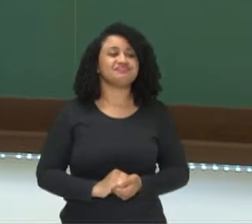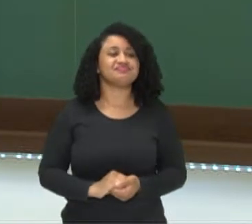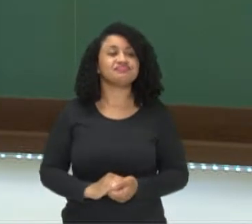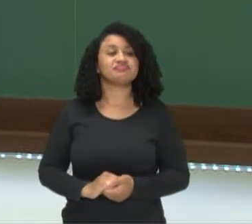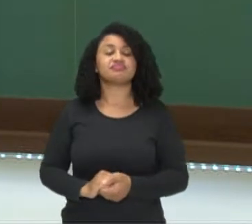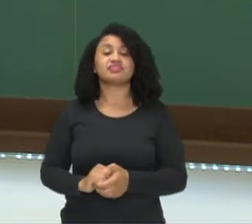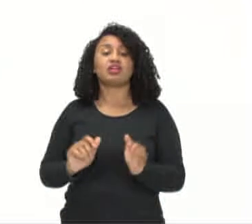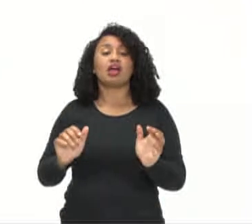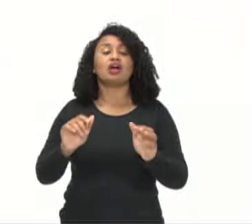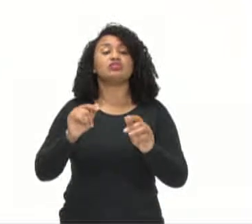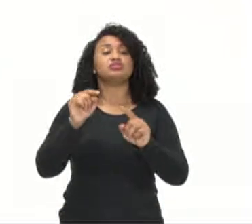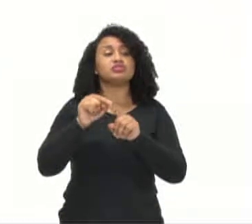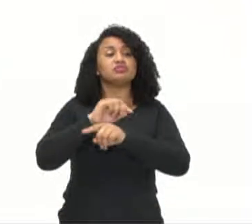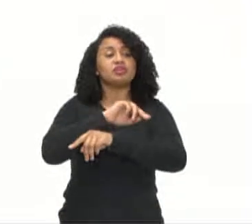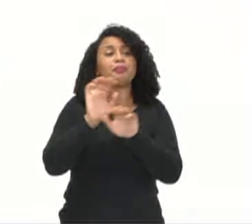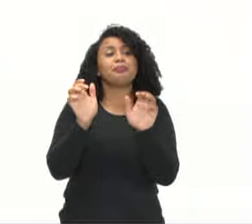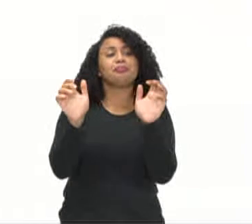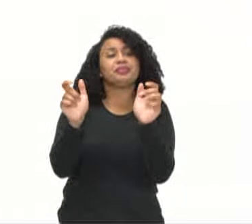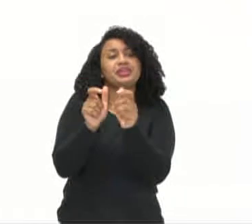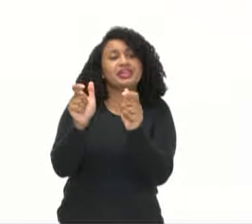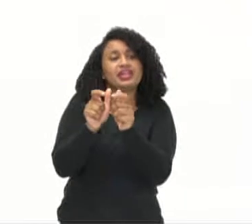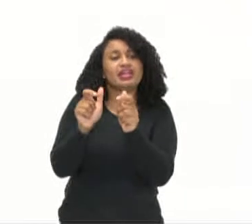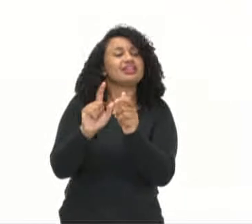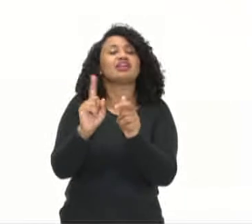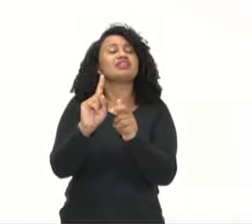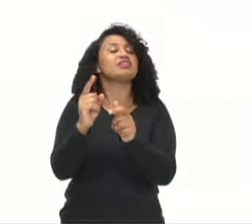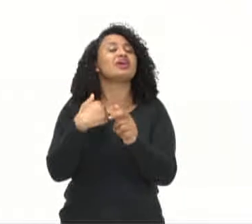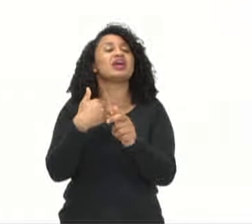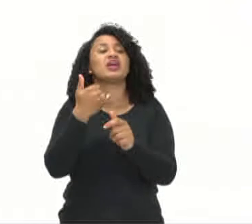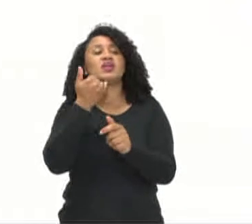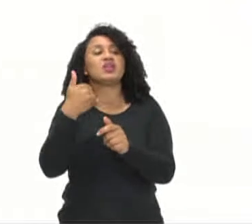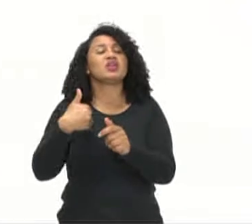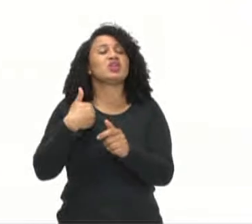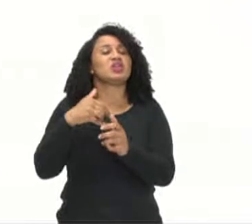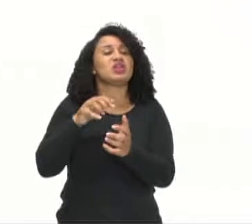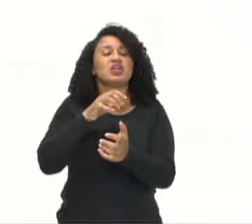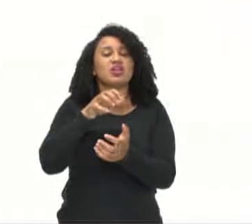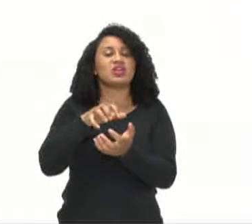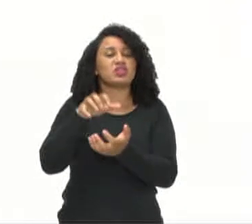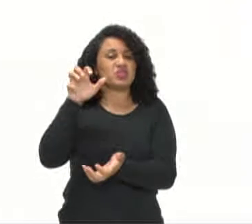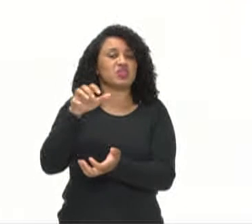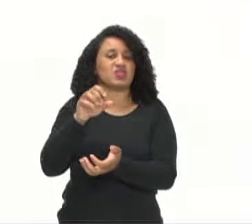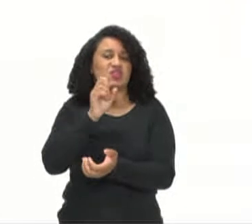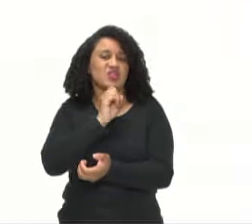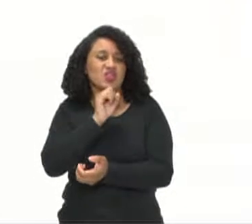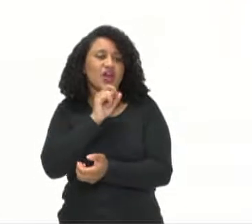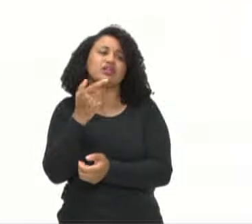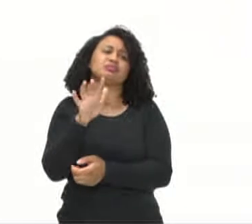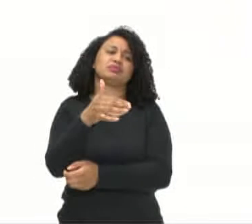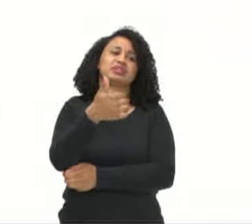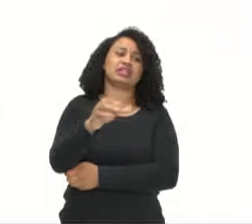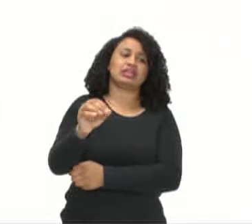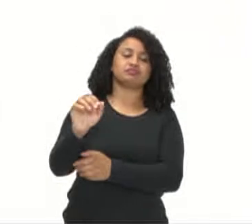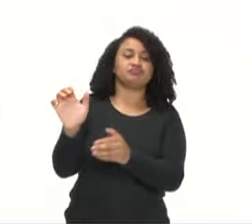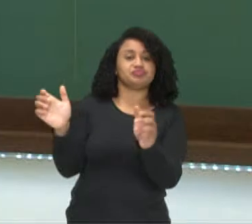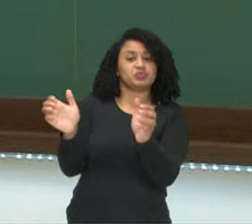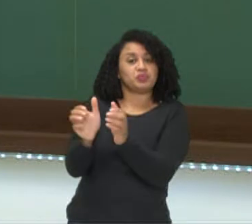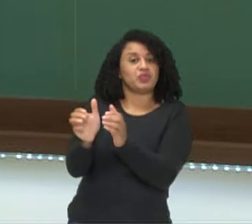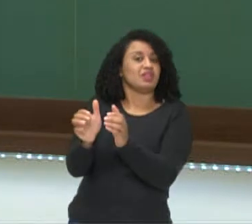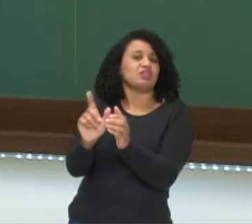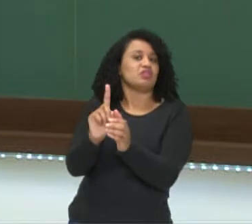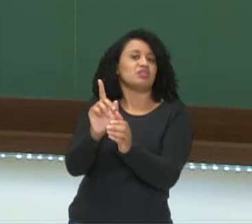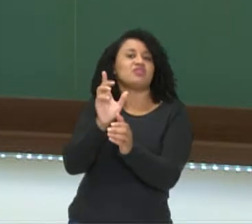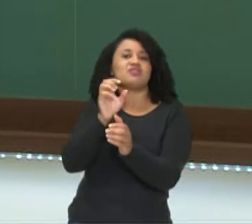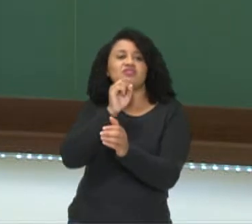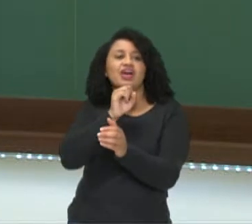Raças pequenas e micros, elas não ficam idosas até mais ou menos 10 anos, gente. Então, elas são pequenininhas. As raças pequenas, elas não ficam